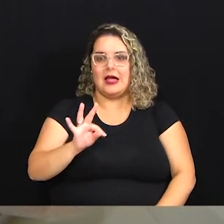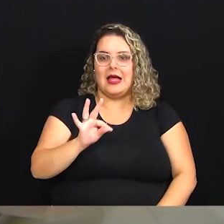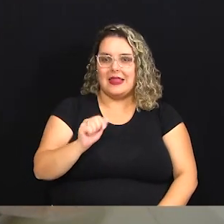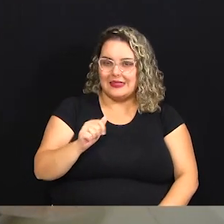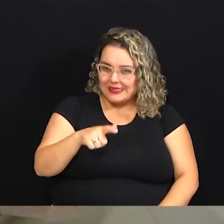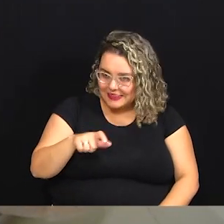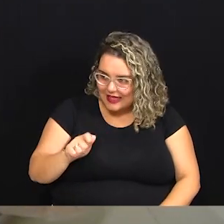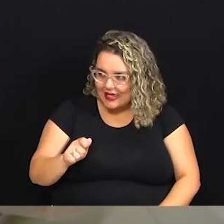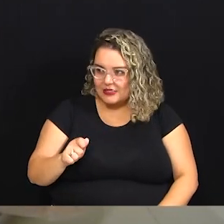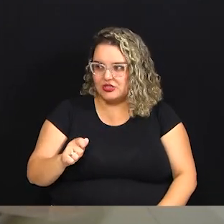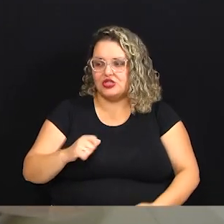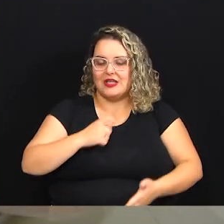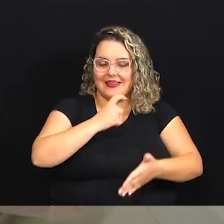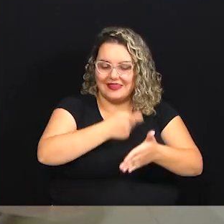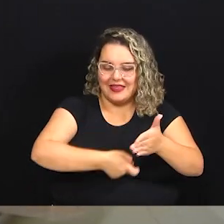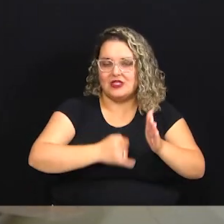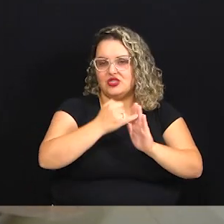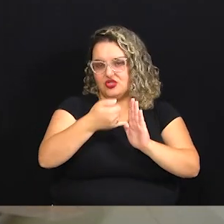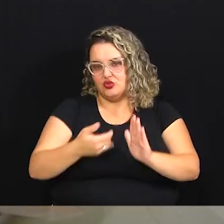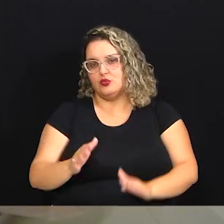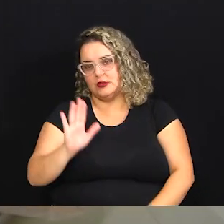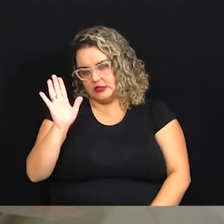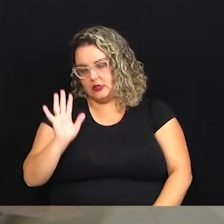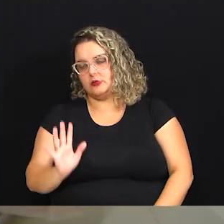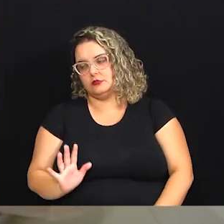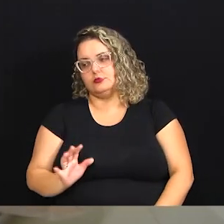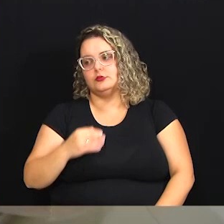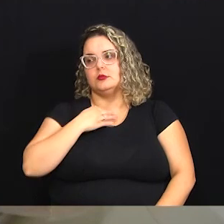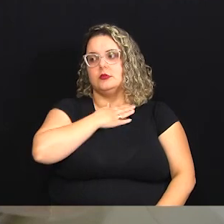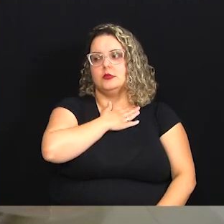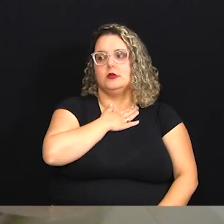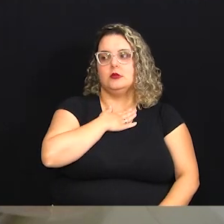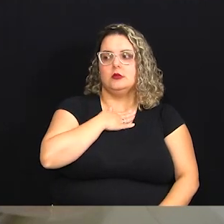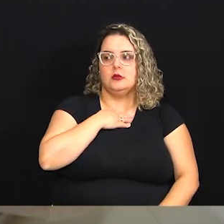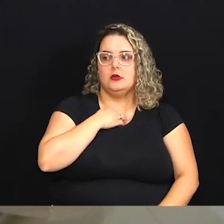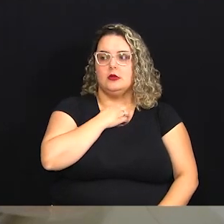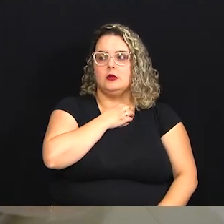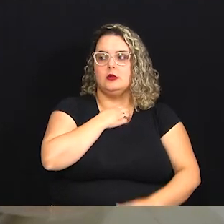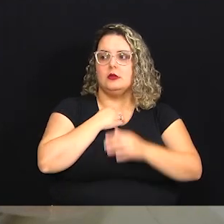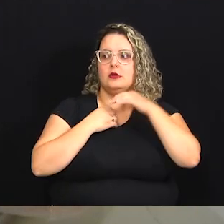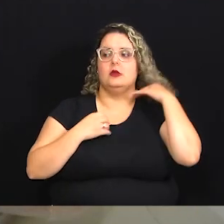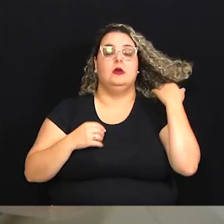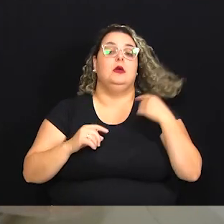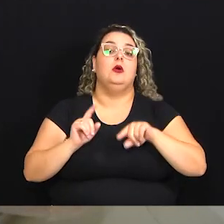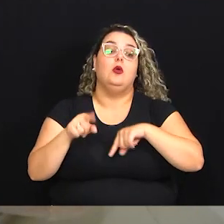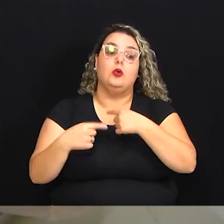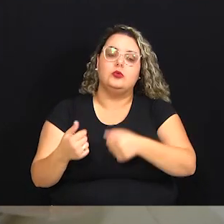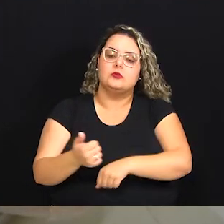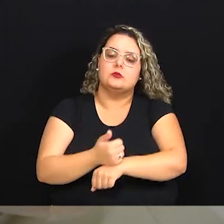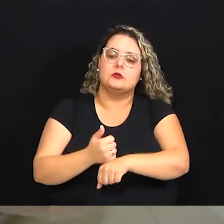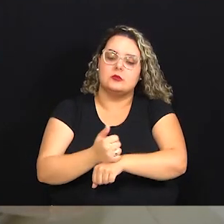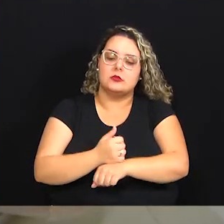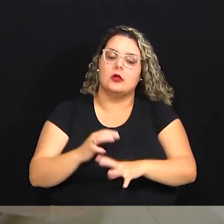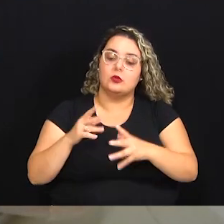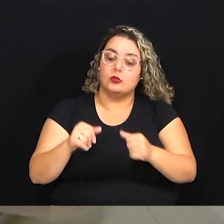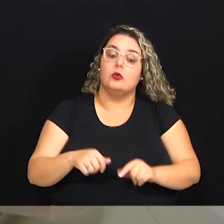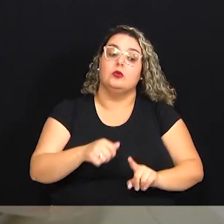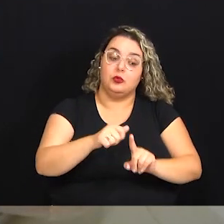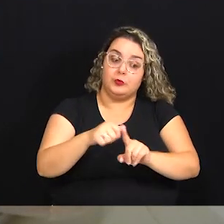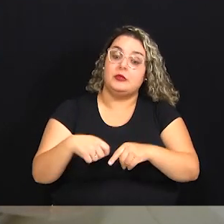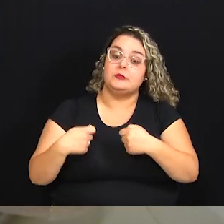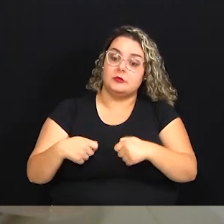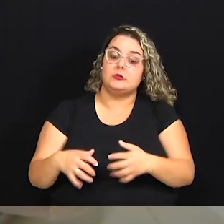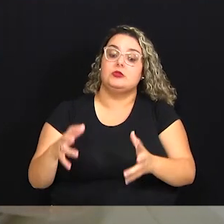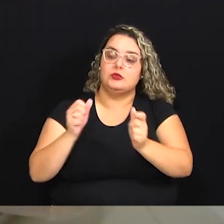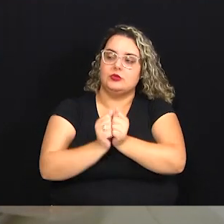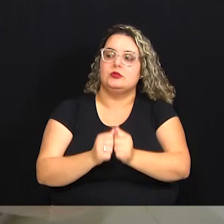a taxa de juros mais alta. Eu tenho que estar todo mês com o Eli ou com outros profissionais que visitam aqui na